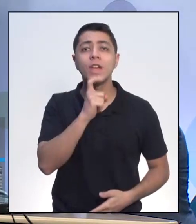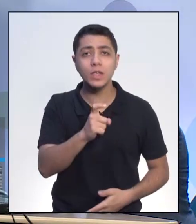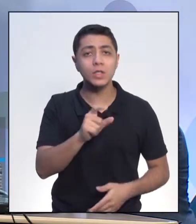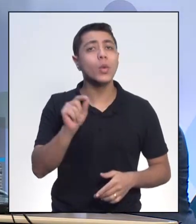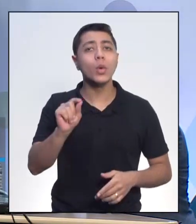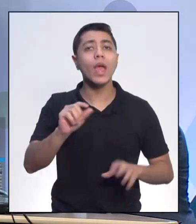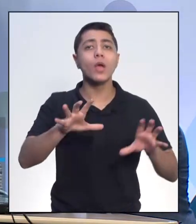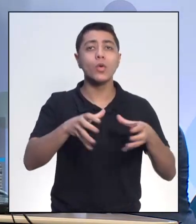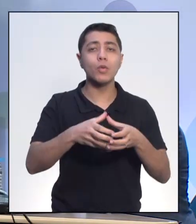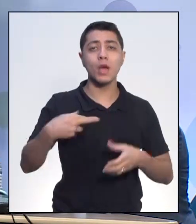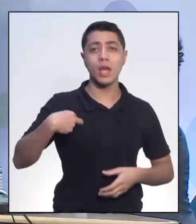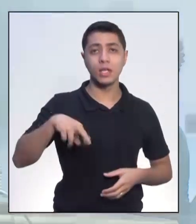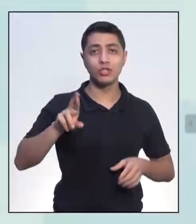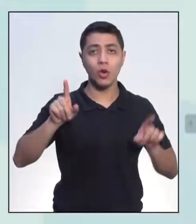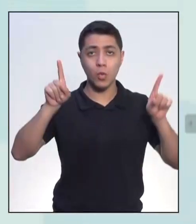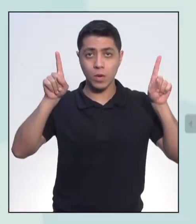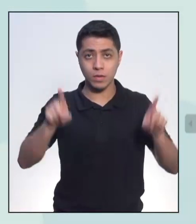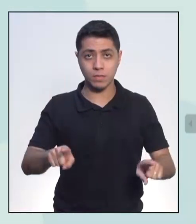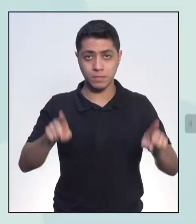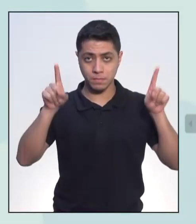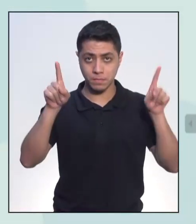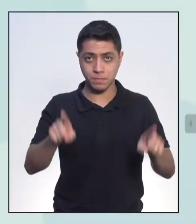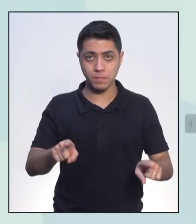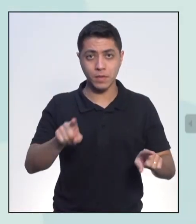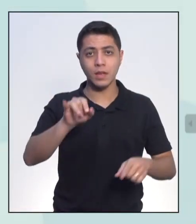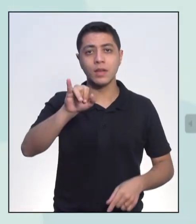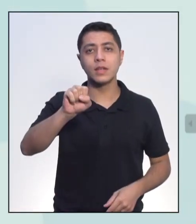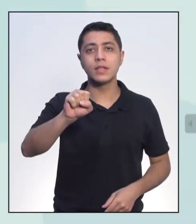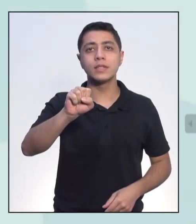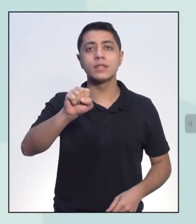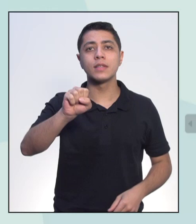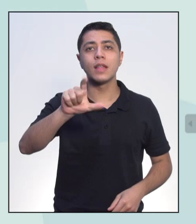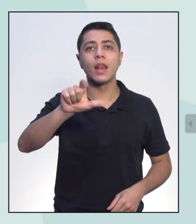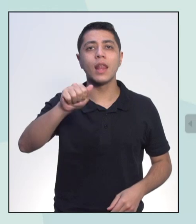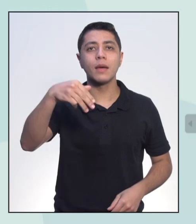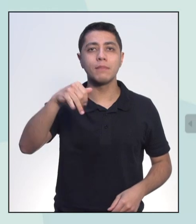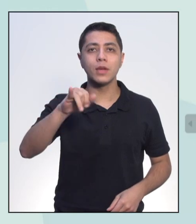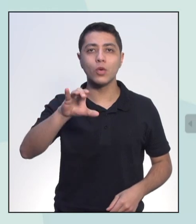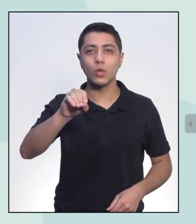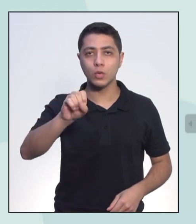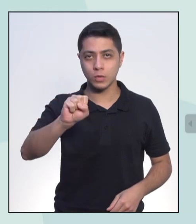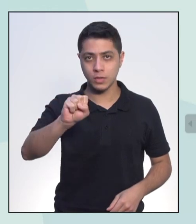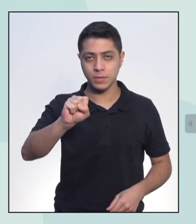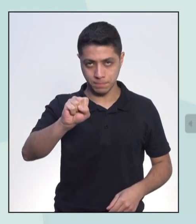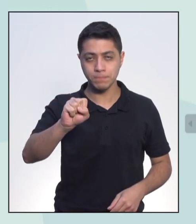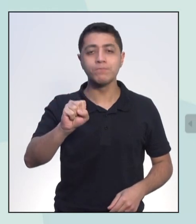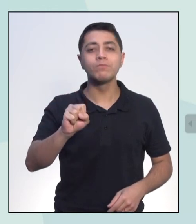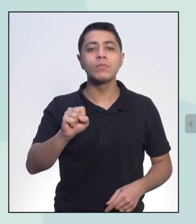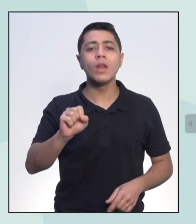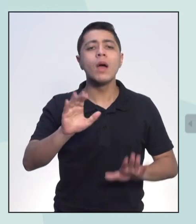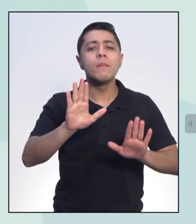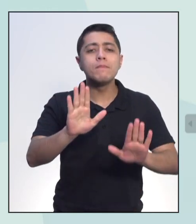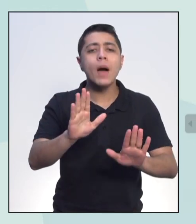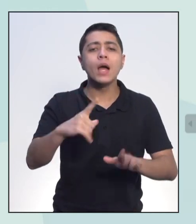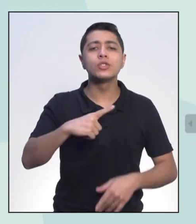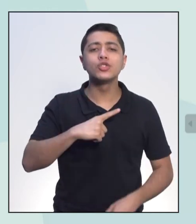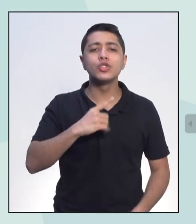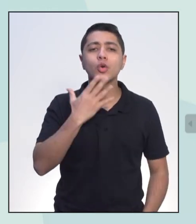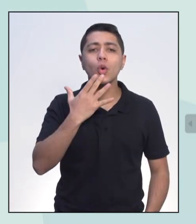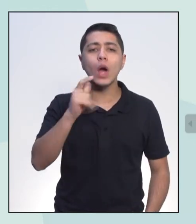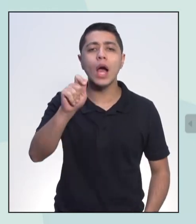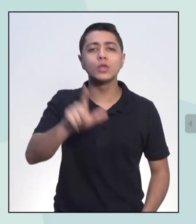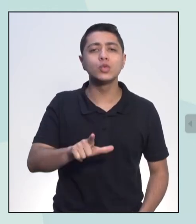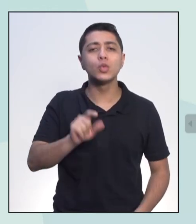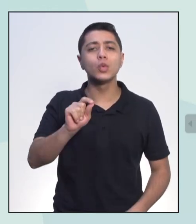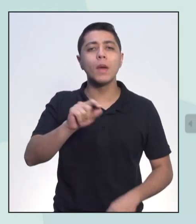islâmicos, né, os países islâmicos, nós temos em azul aqui Israel. Então, olha a situação também complicada,